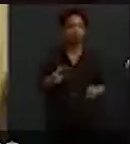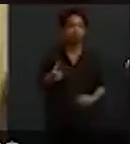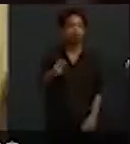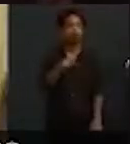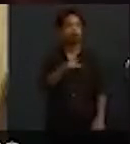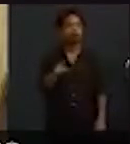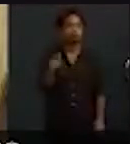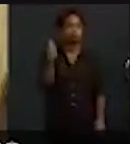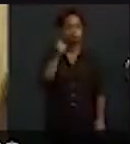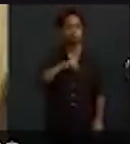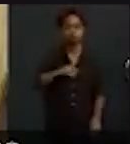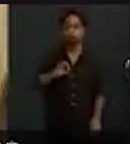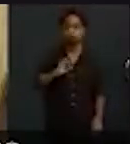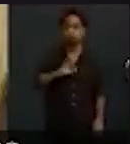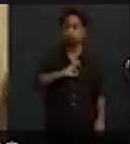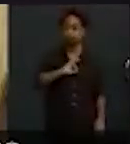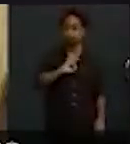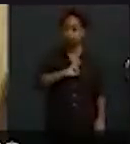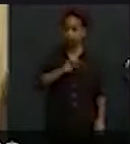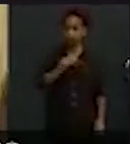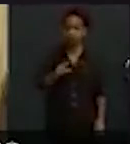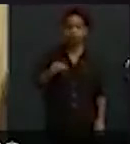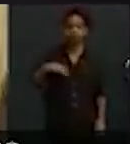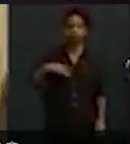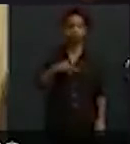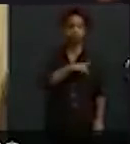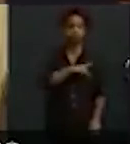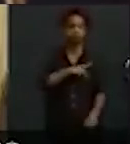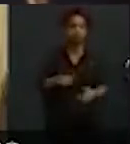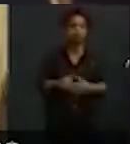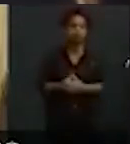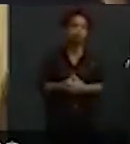o colar de mérito do Ministério Público.